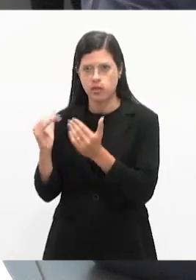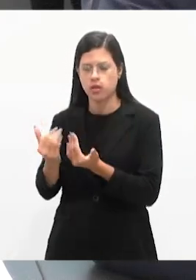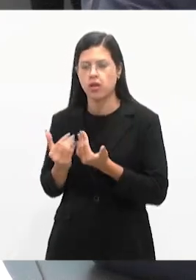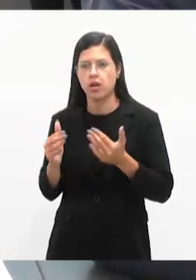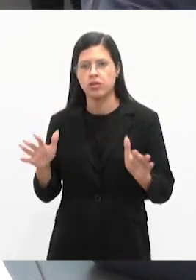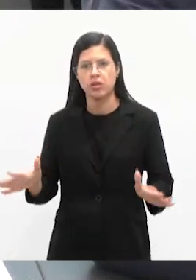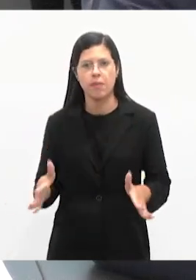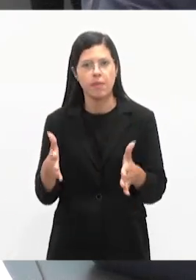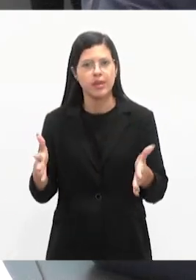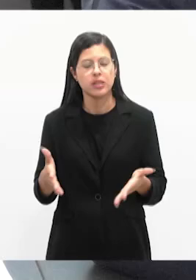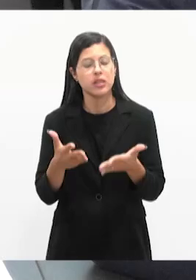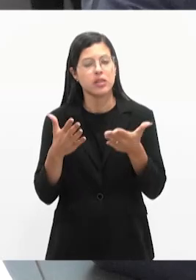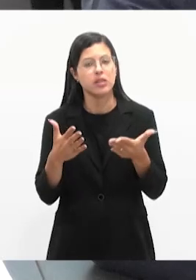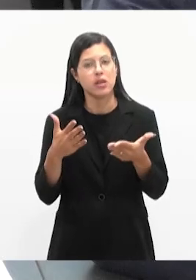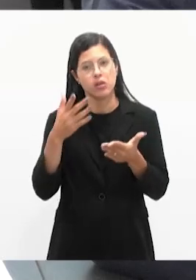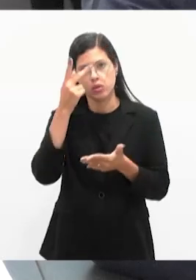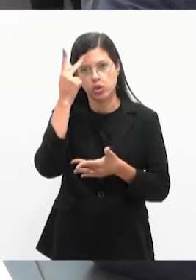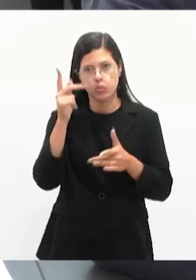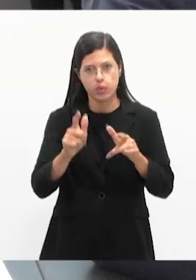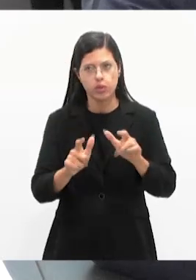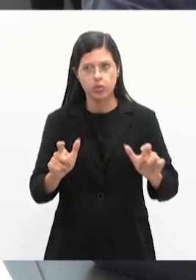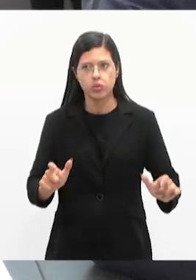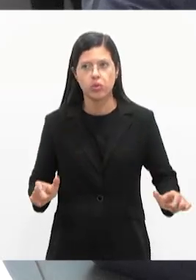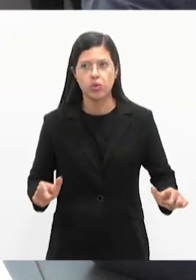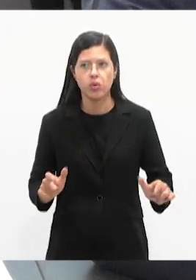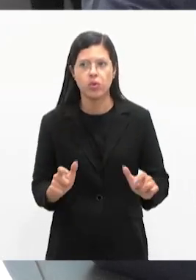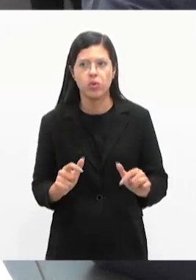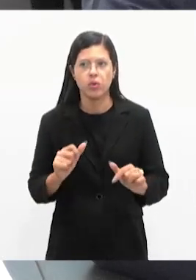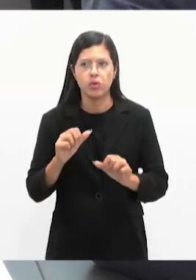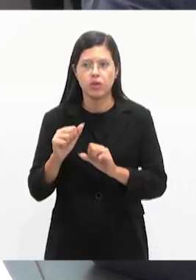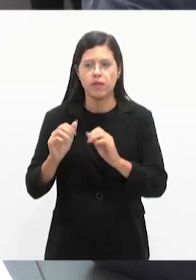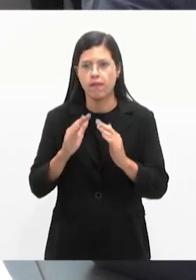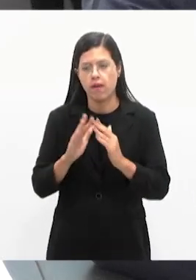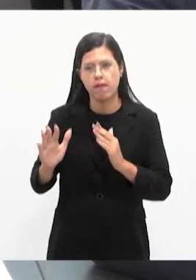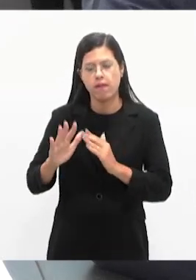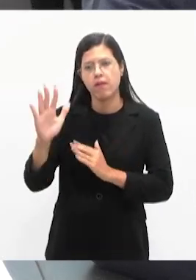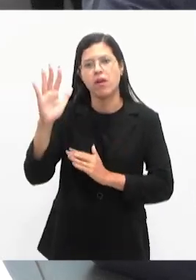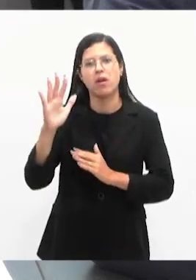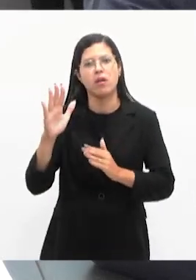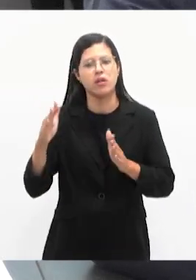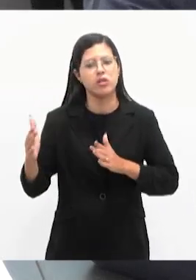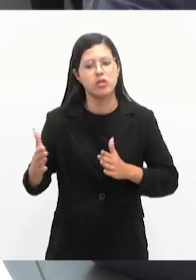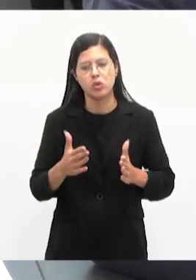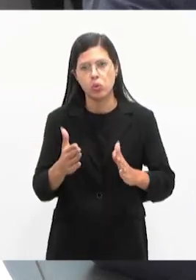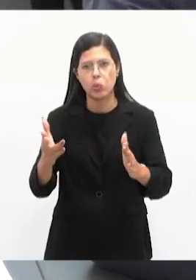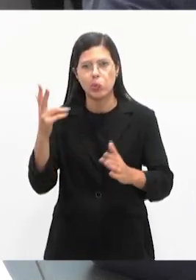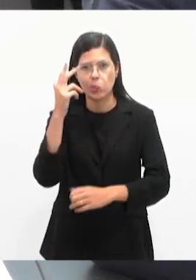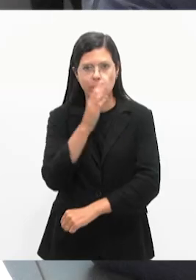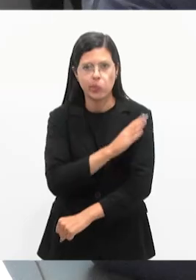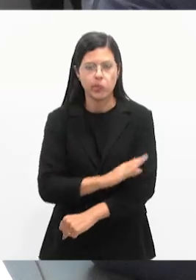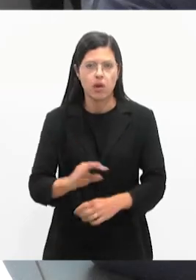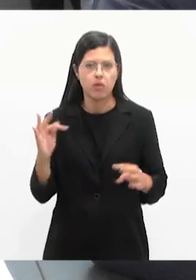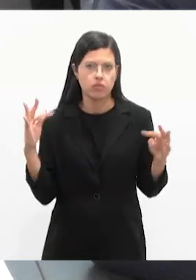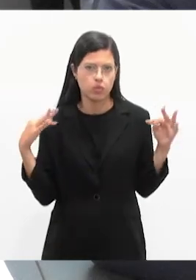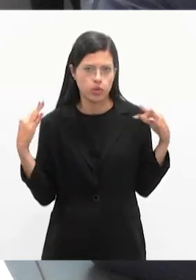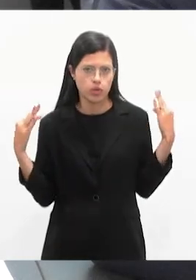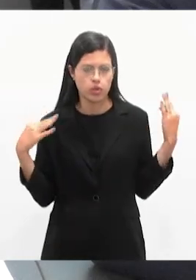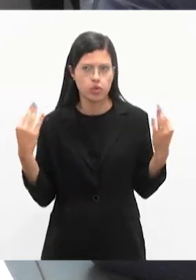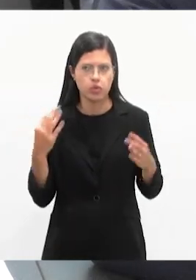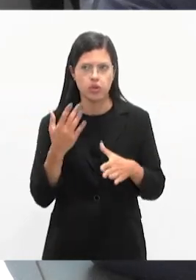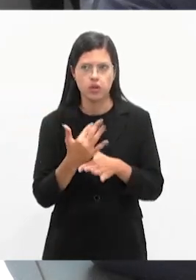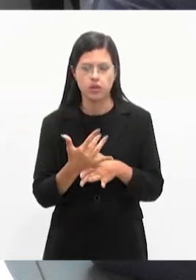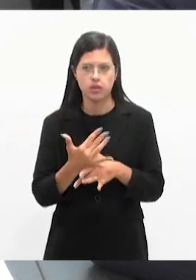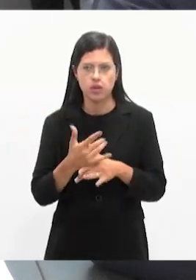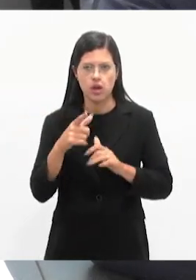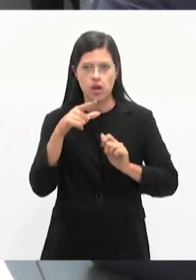moradores, transformando os favela tours em circuitos culturais e turísticos da cidade. Lá